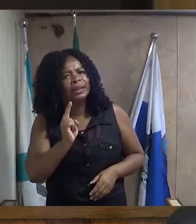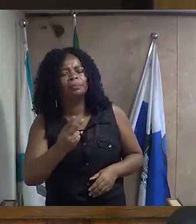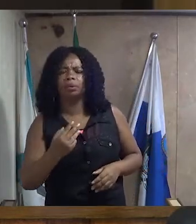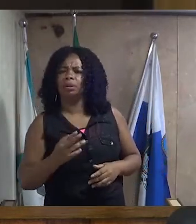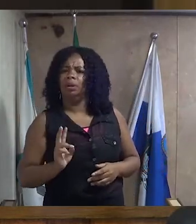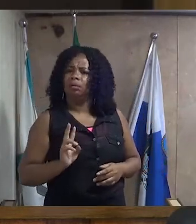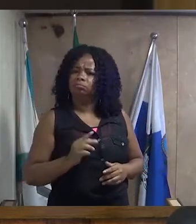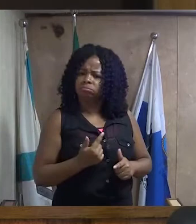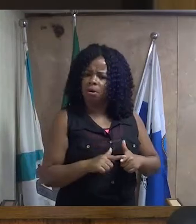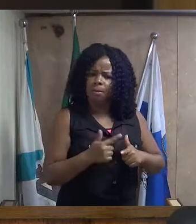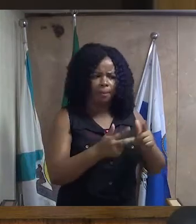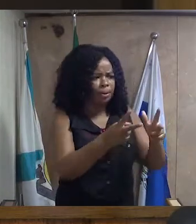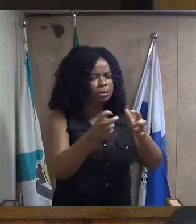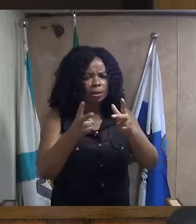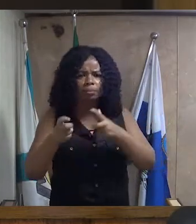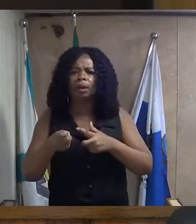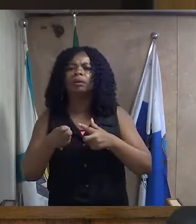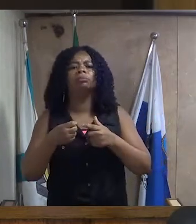como bem disse